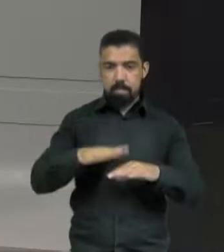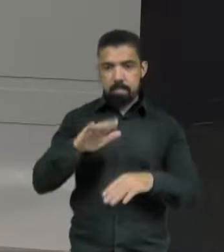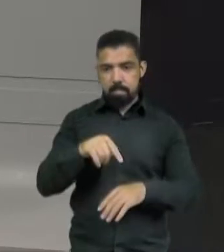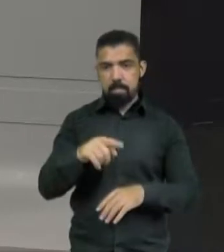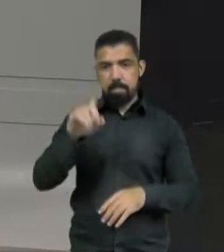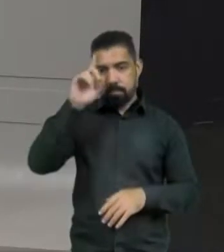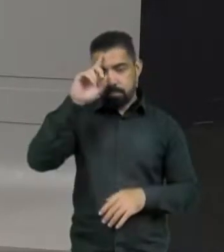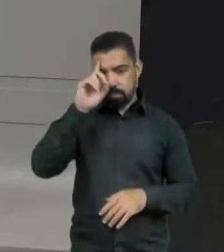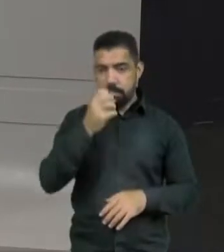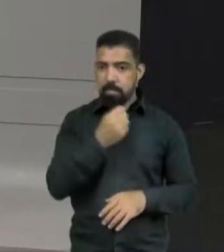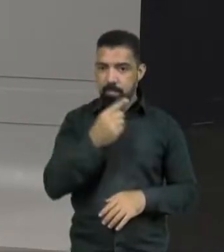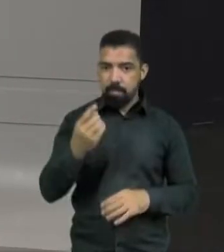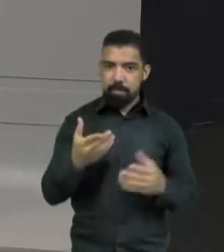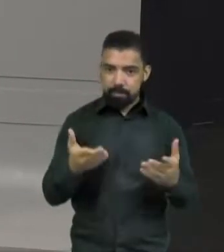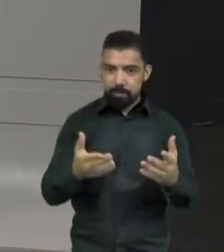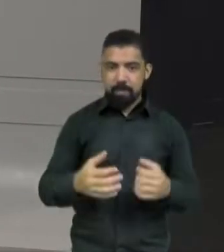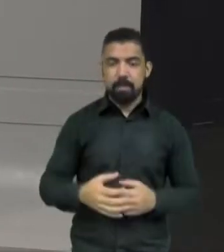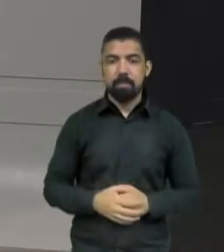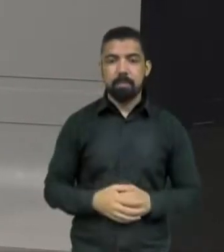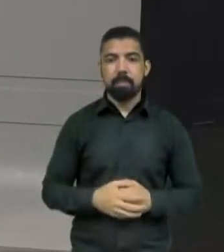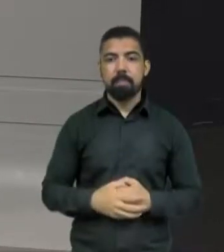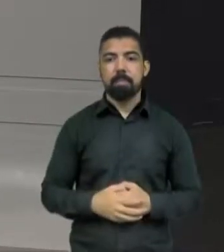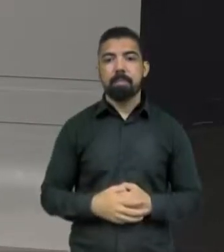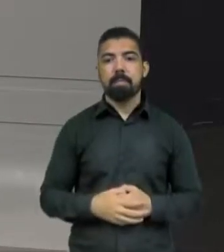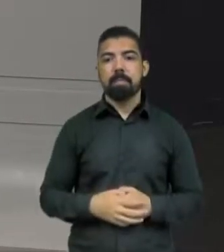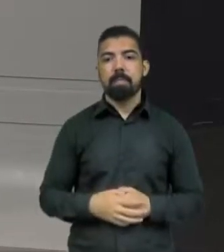dia para você, viu, Amanda?